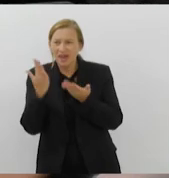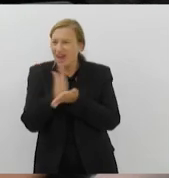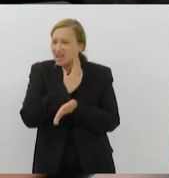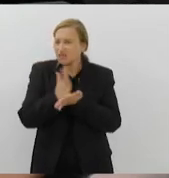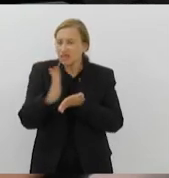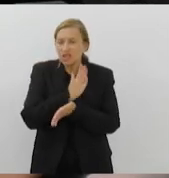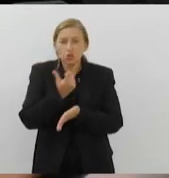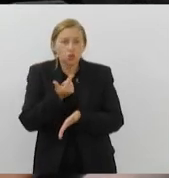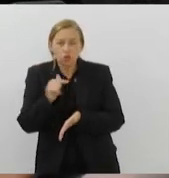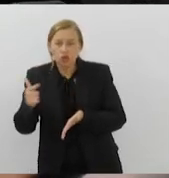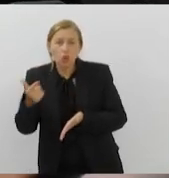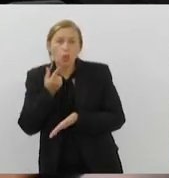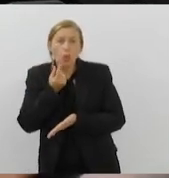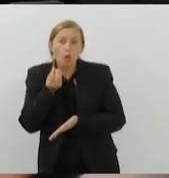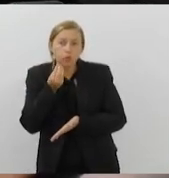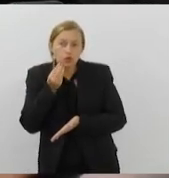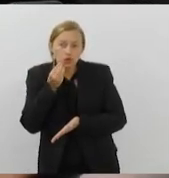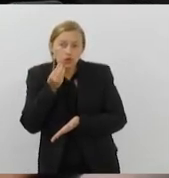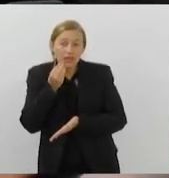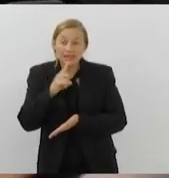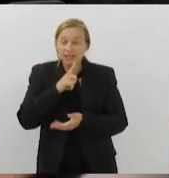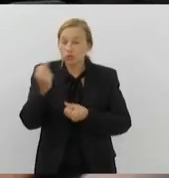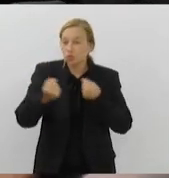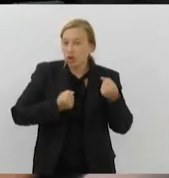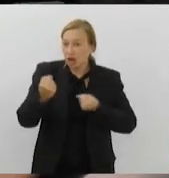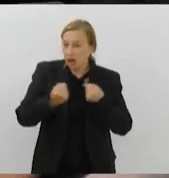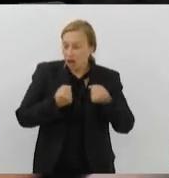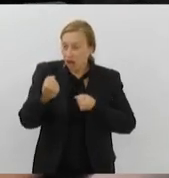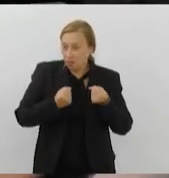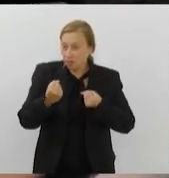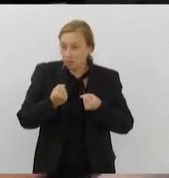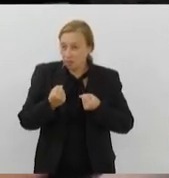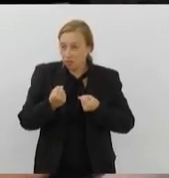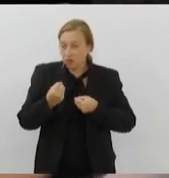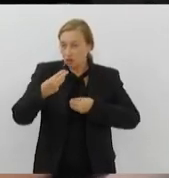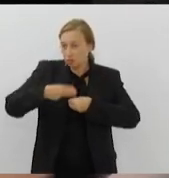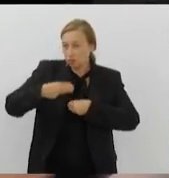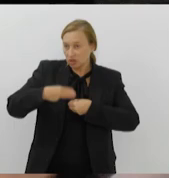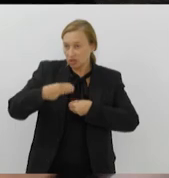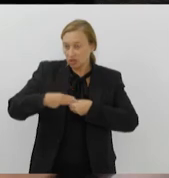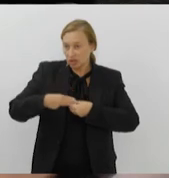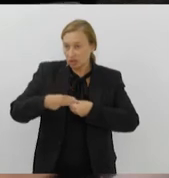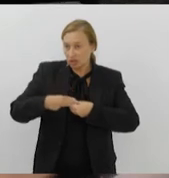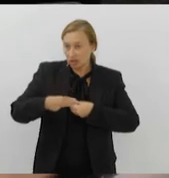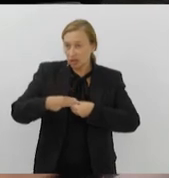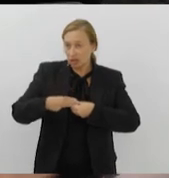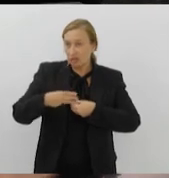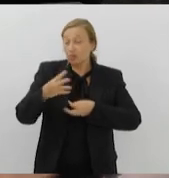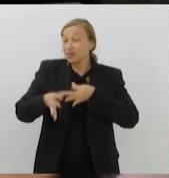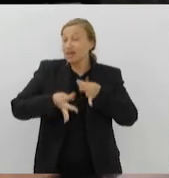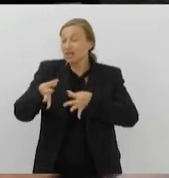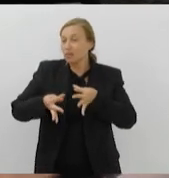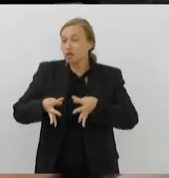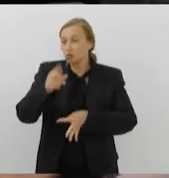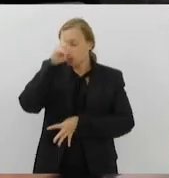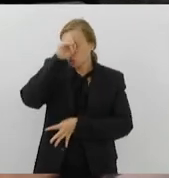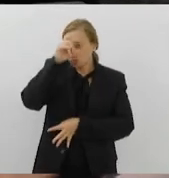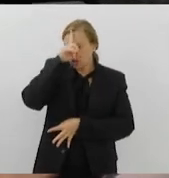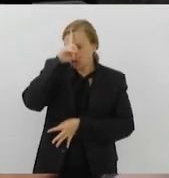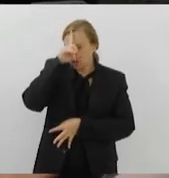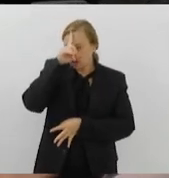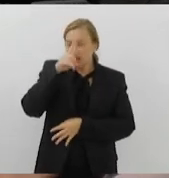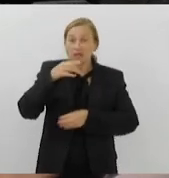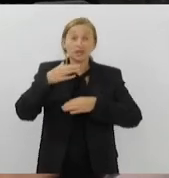não tem oportunidade de ter um carro do município para levar um filho para fazer um tratamento na cidade polo de